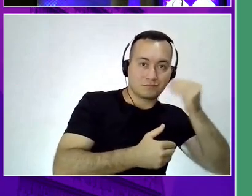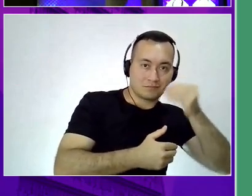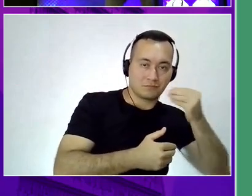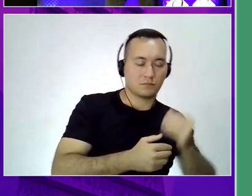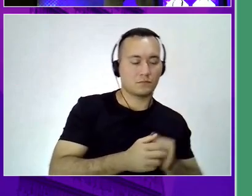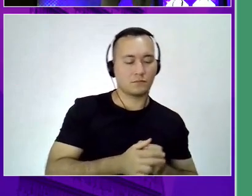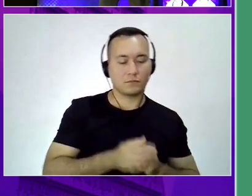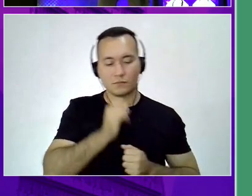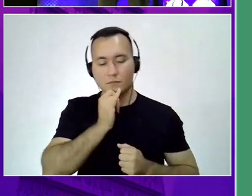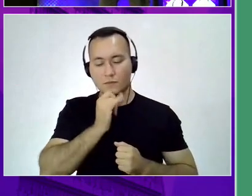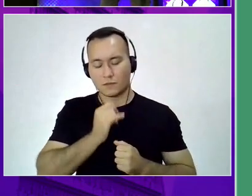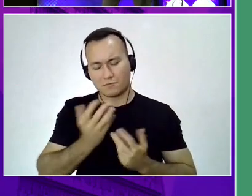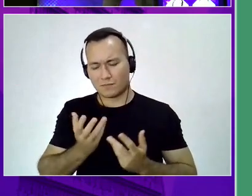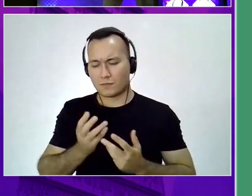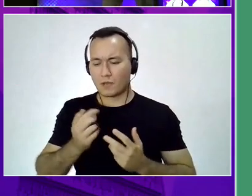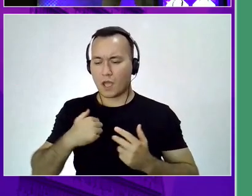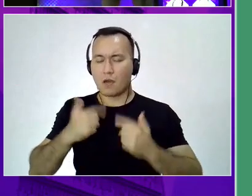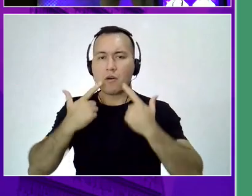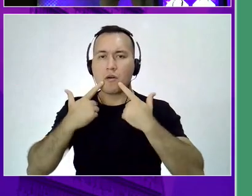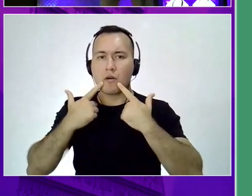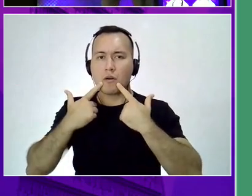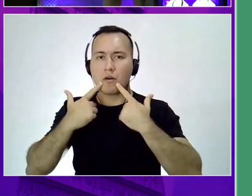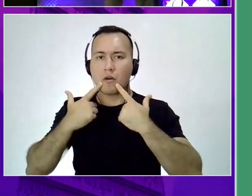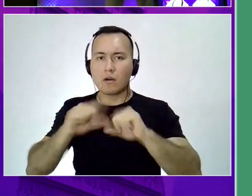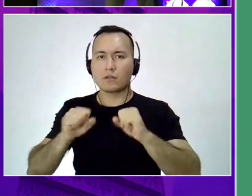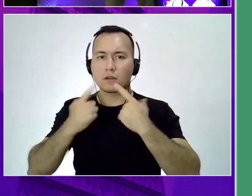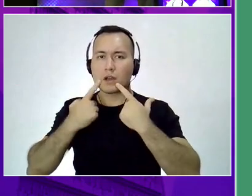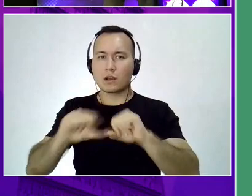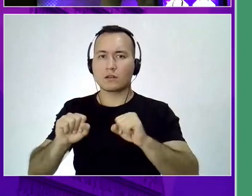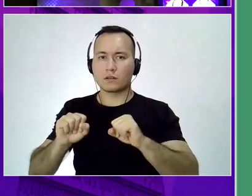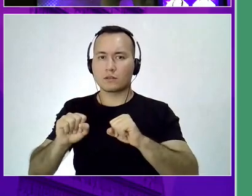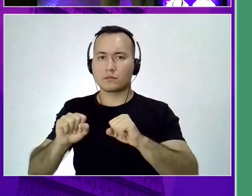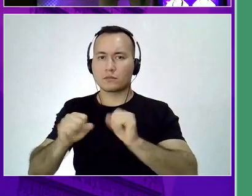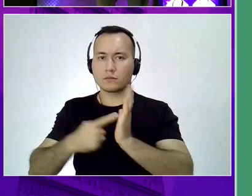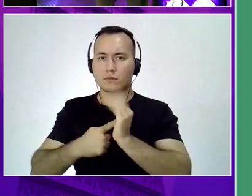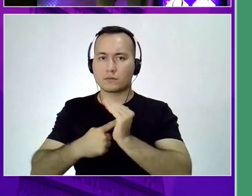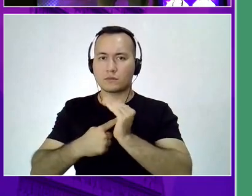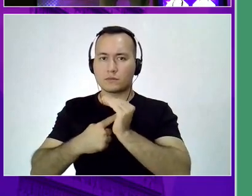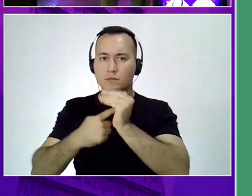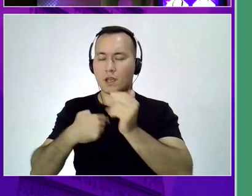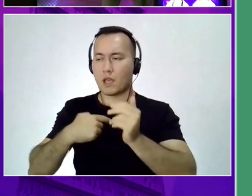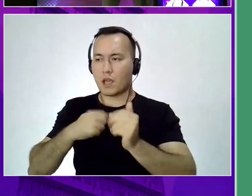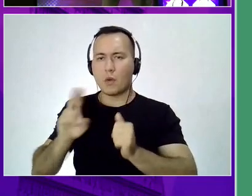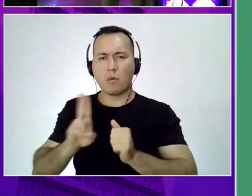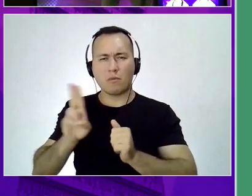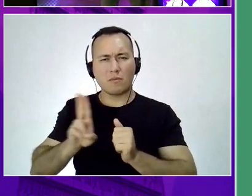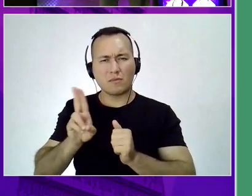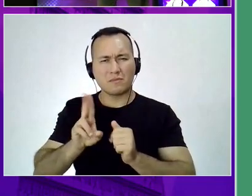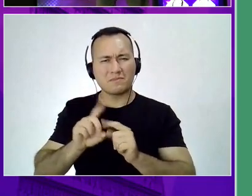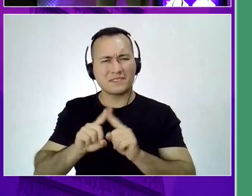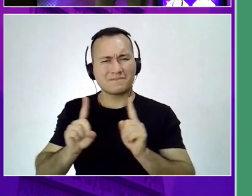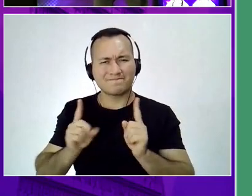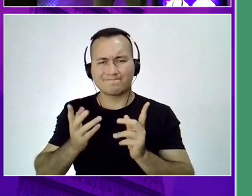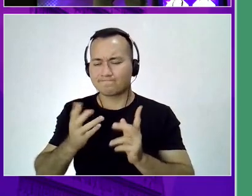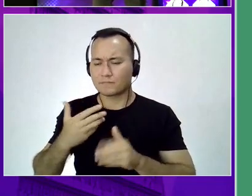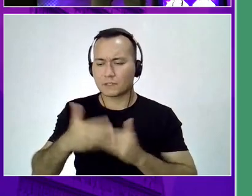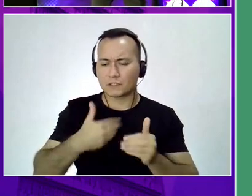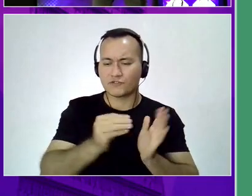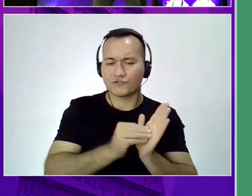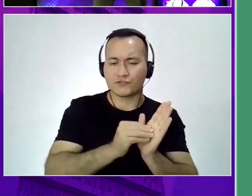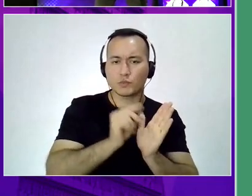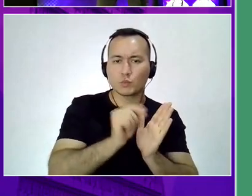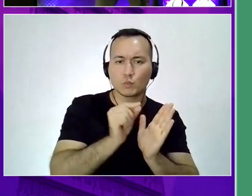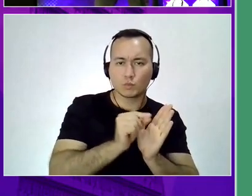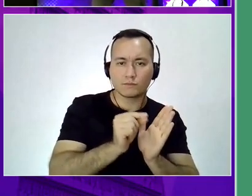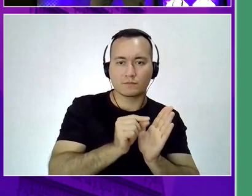compilação. Ok, aí, mas tu pensa que é o processo todo entre começar a desenvolver até pegar esse teu código, gerar o pacote que tem que botar lá em